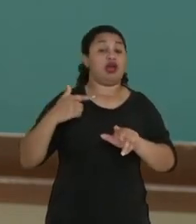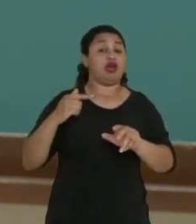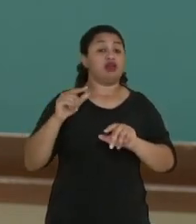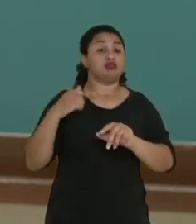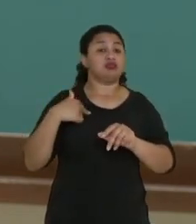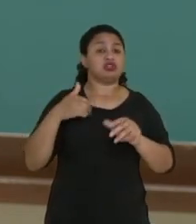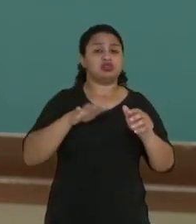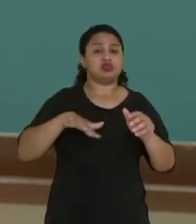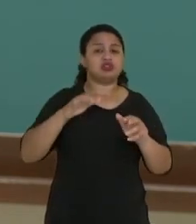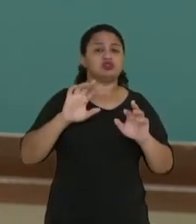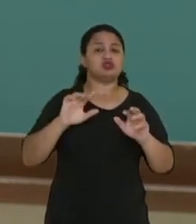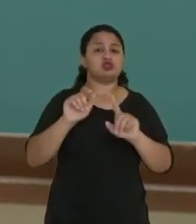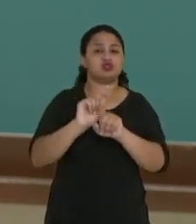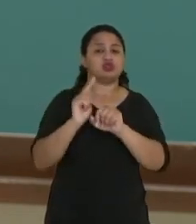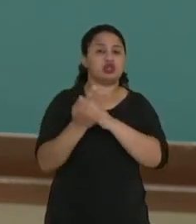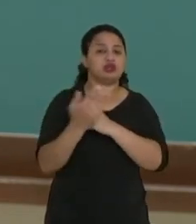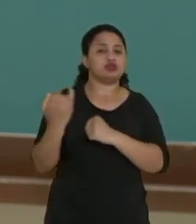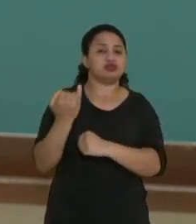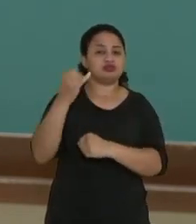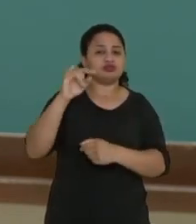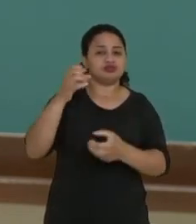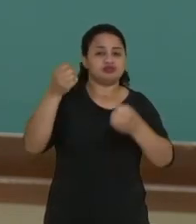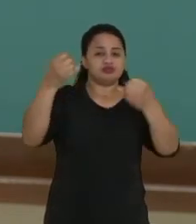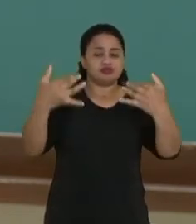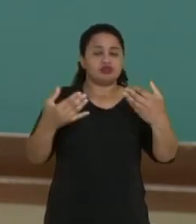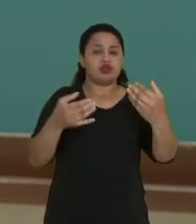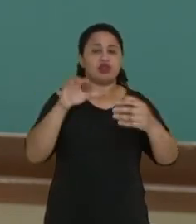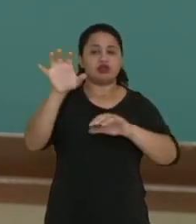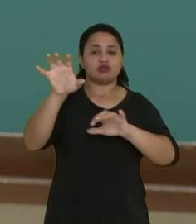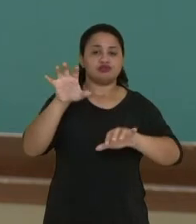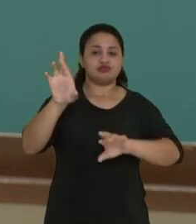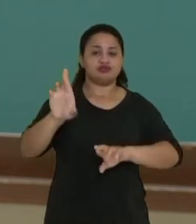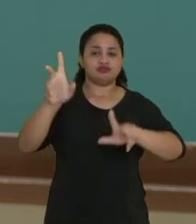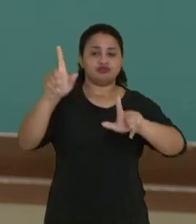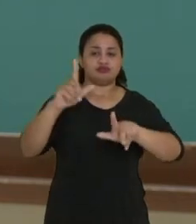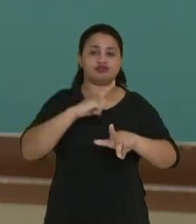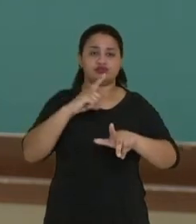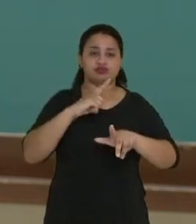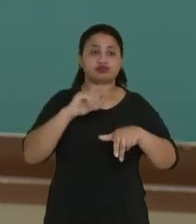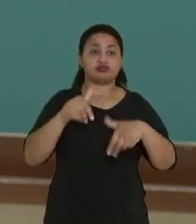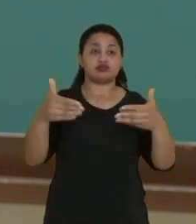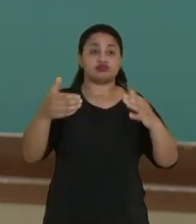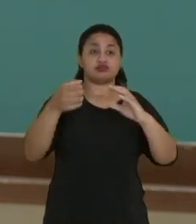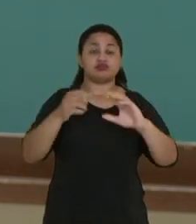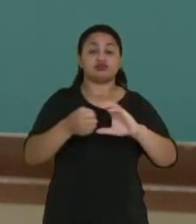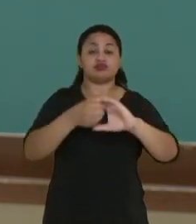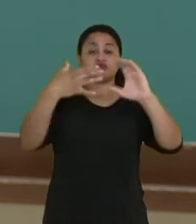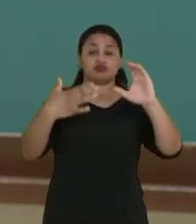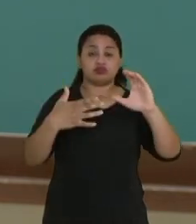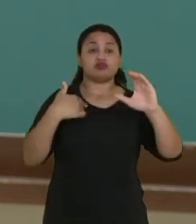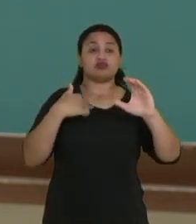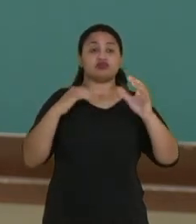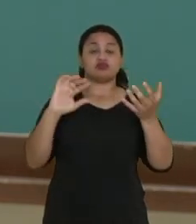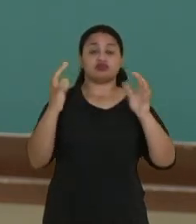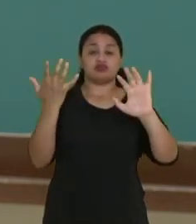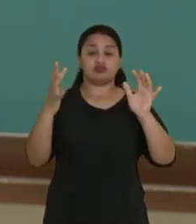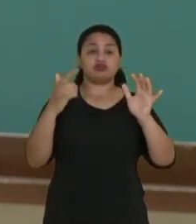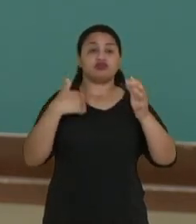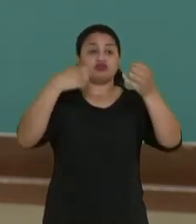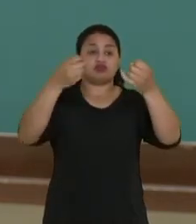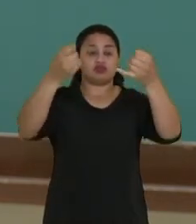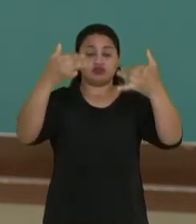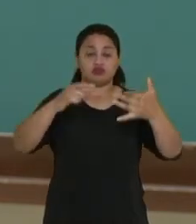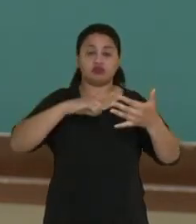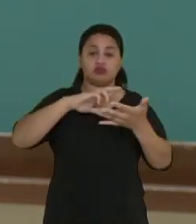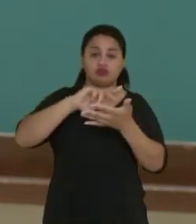diferenciar o clima de uma região e da outra, né? E agora vamos então às características dos climas. Se eu falei que tem vários